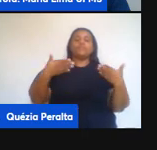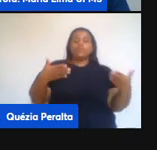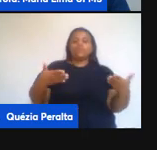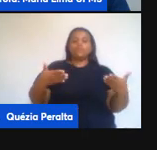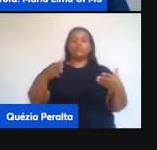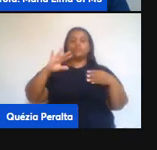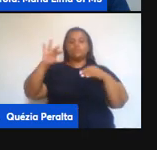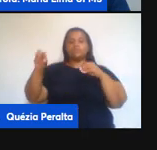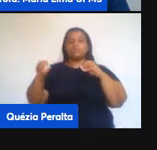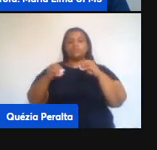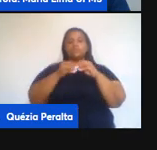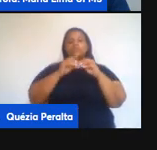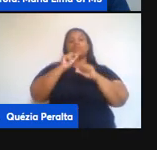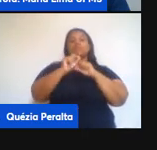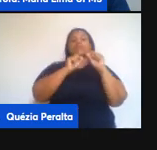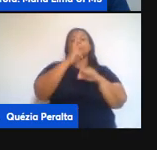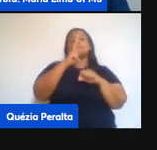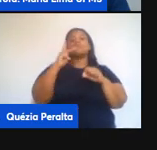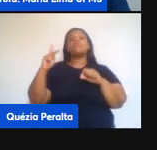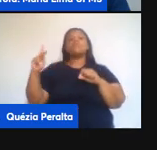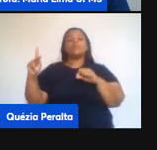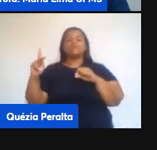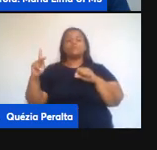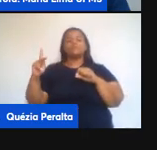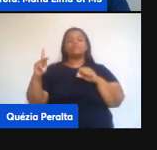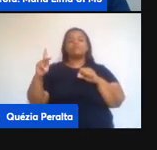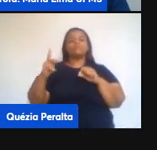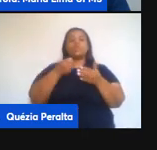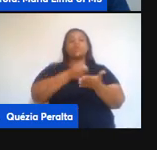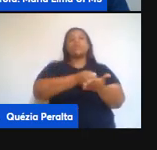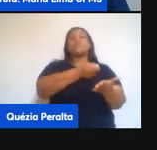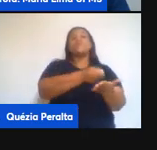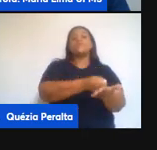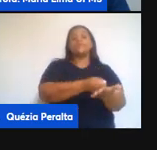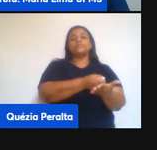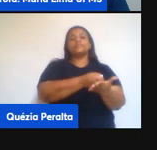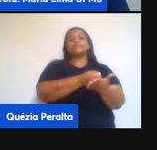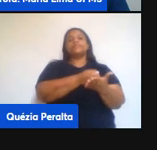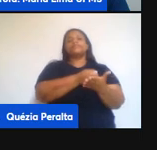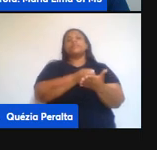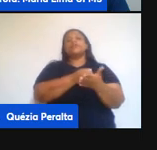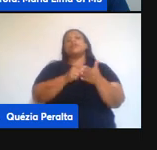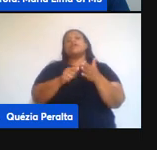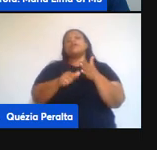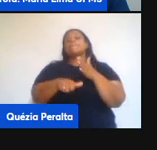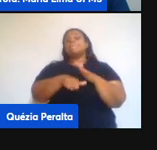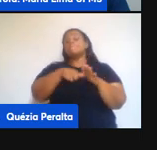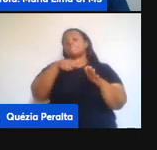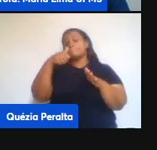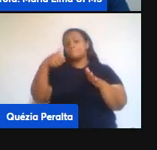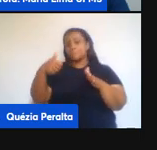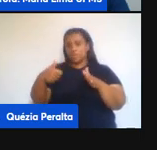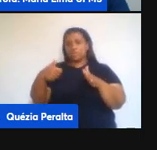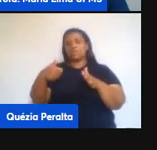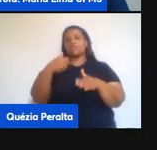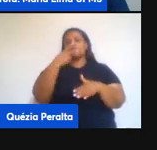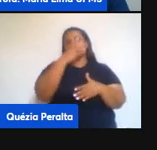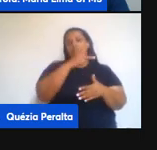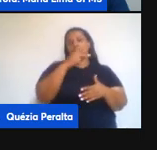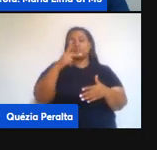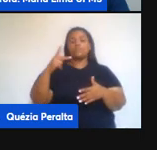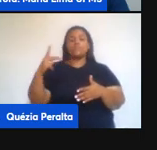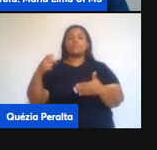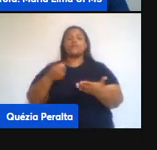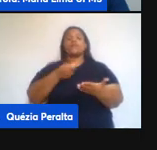que o PPP exige. Um primeiro ponto que eu considero fundamental é dizer que o PPP